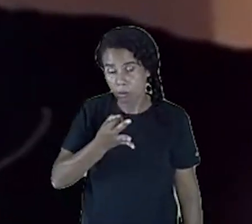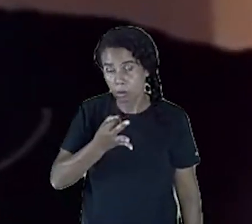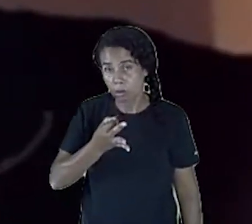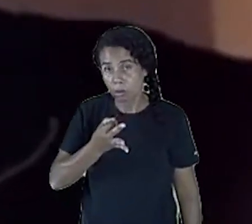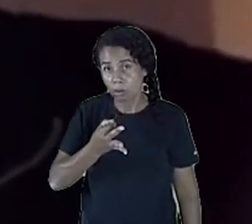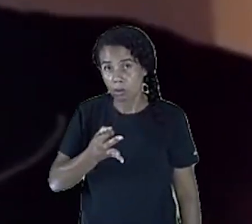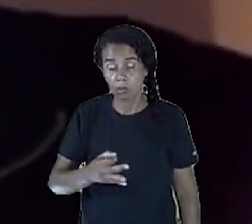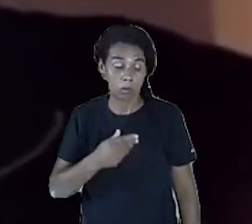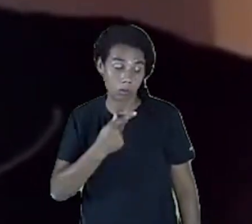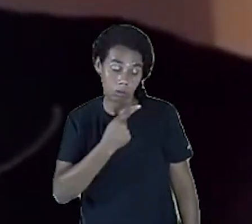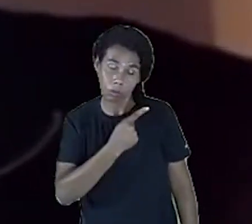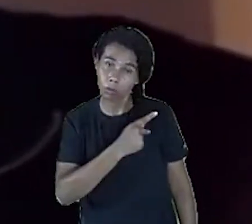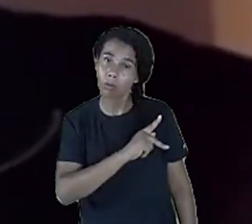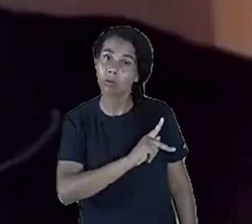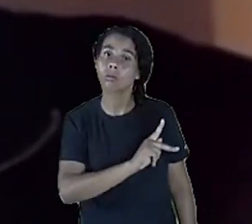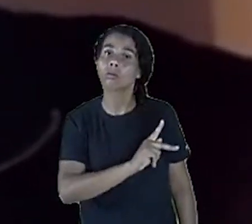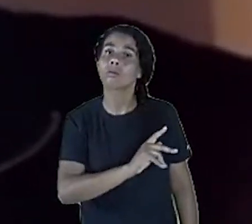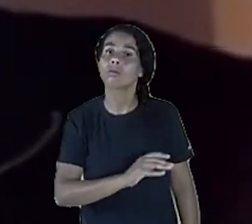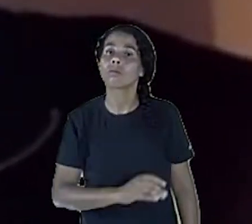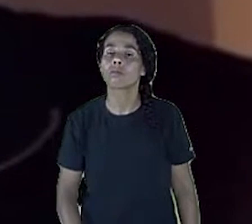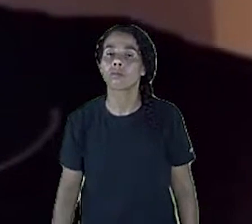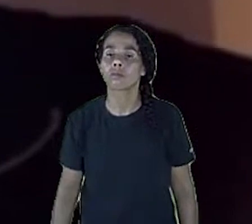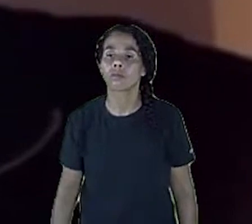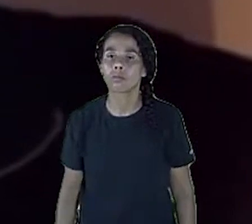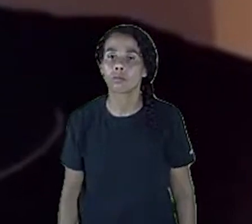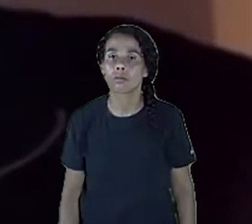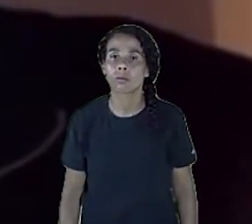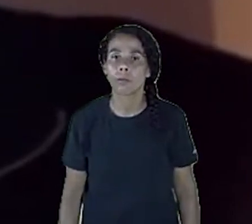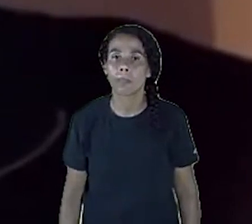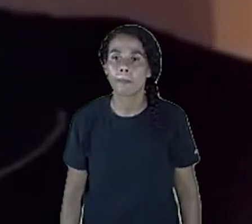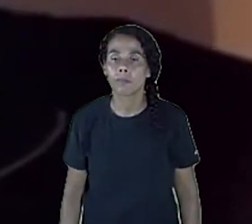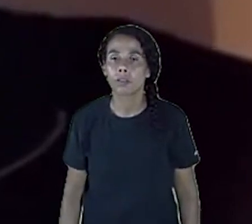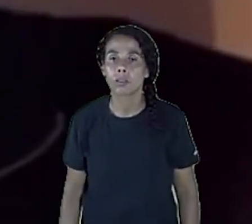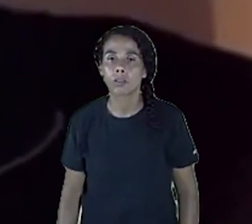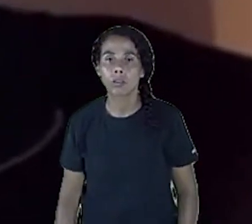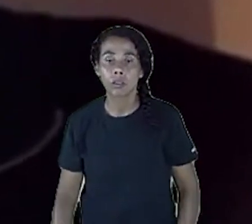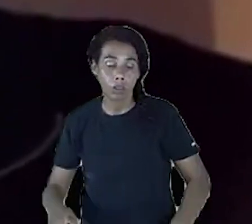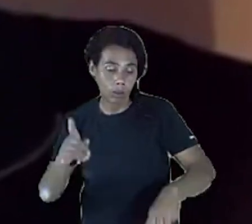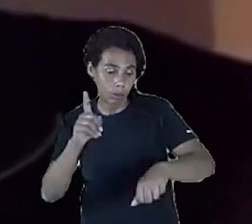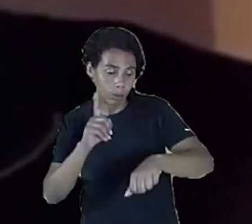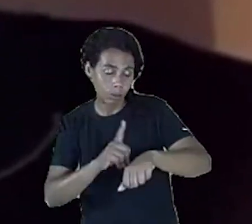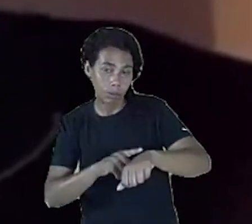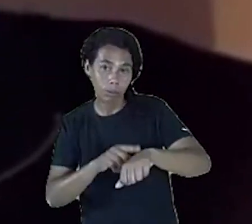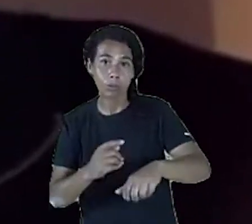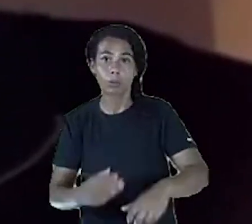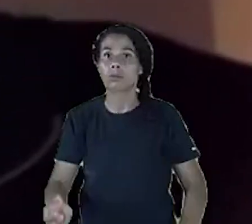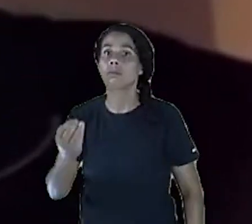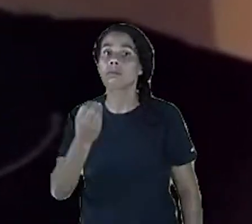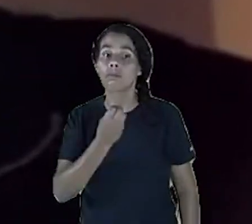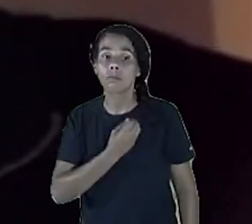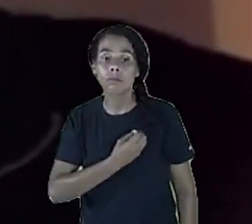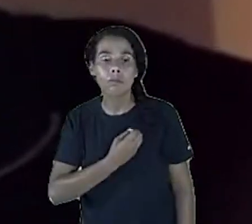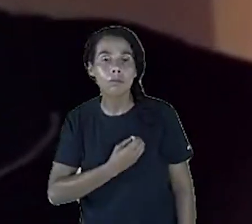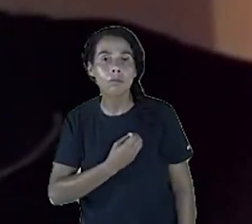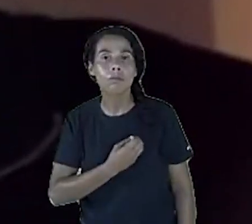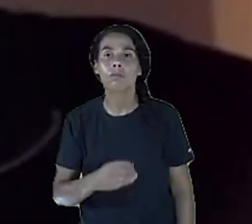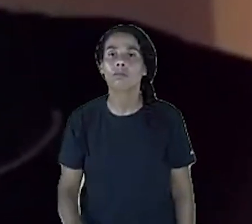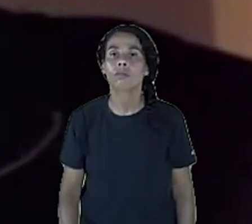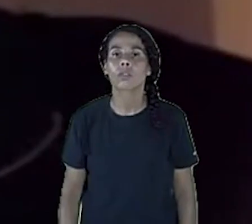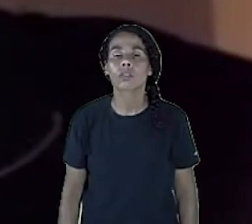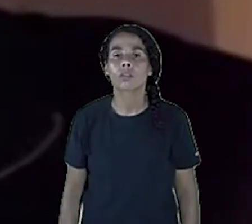eu começo a registrar, digamos assim, fazer registros